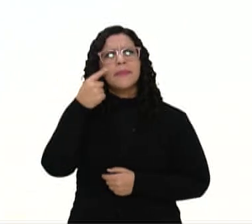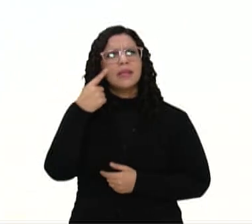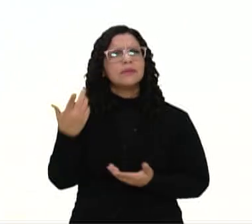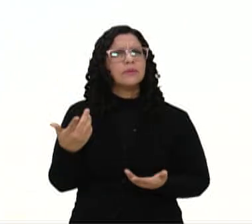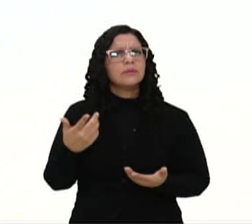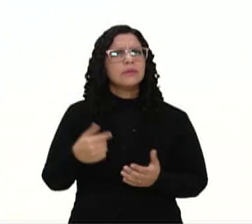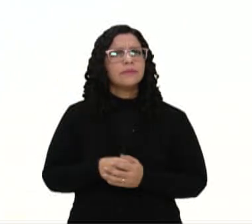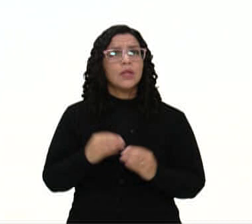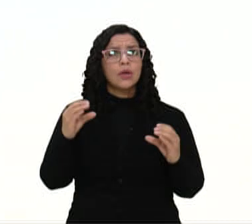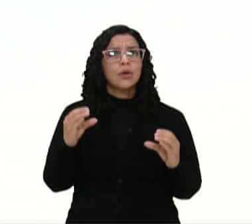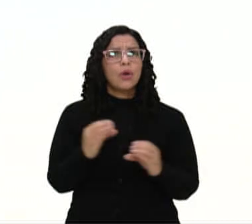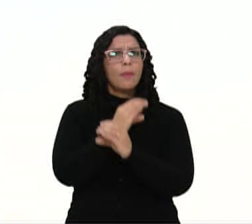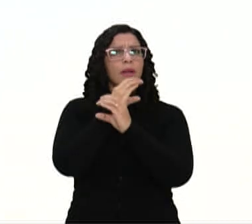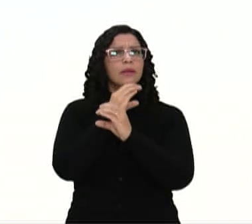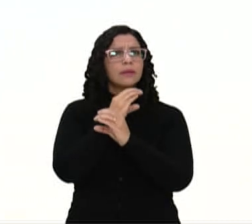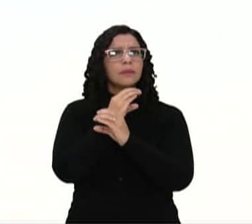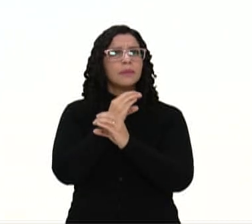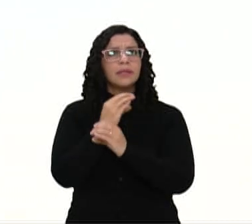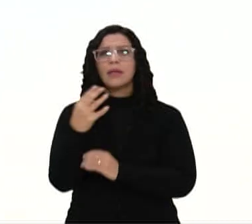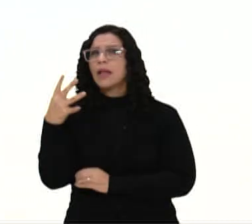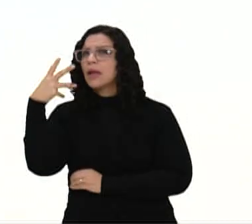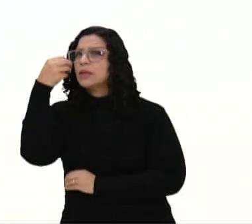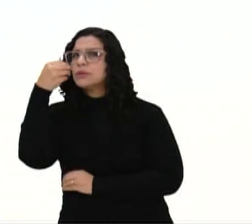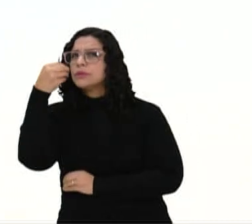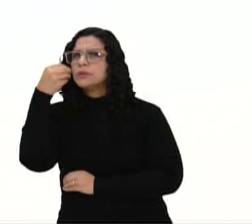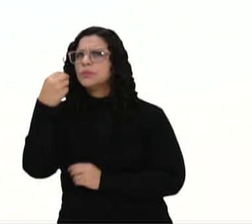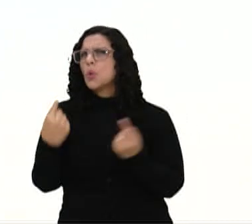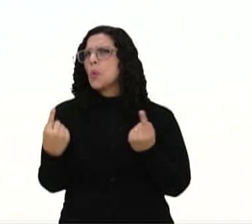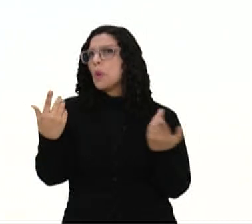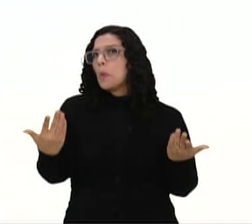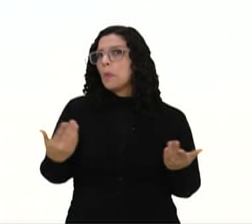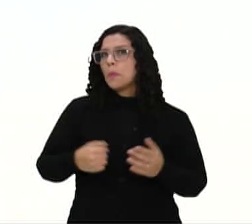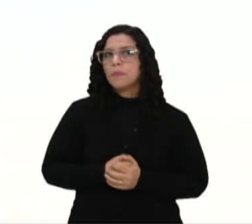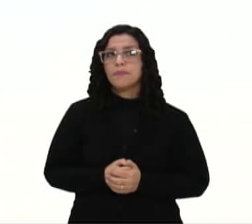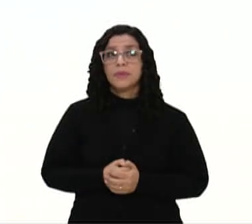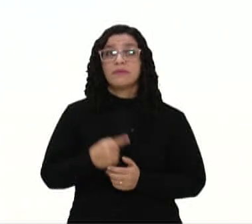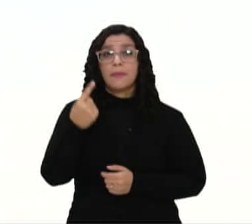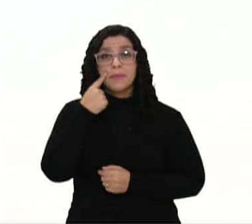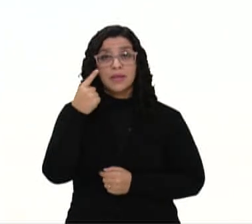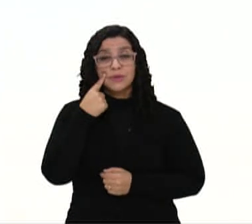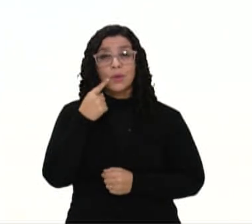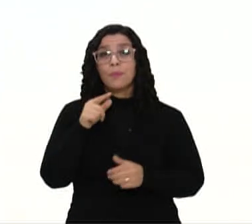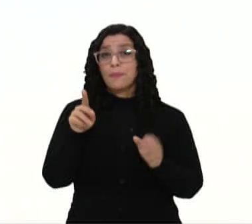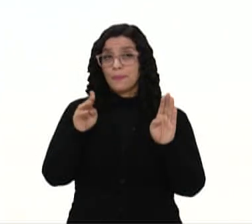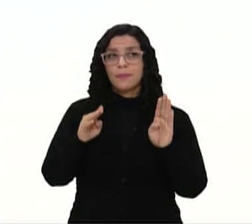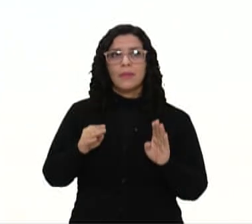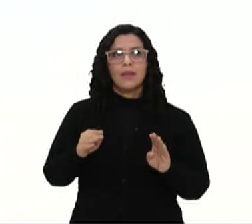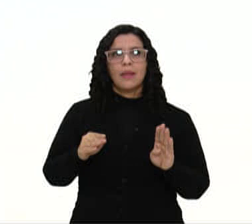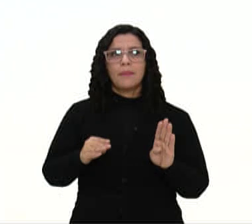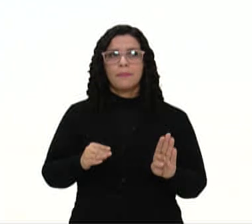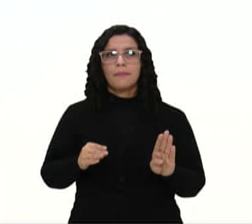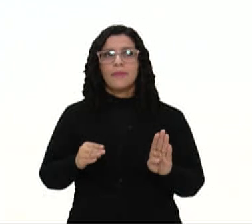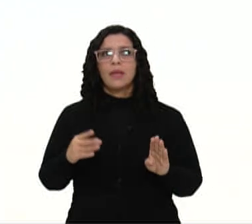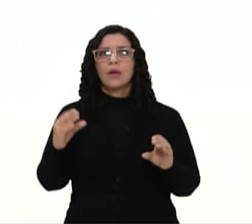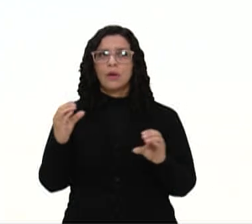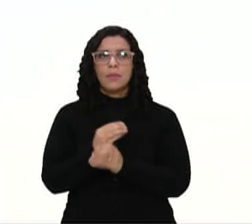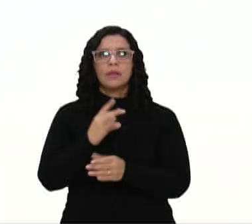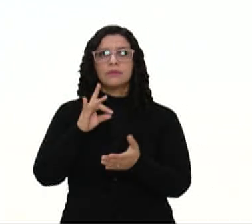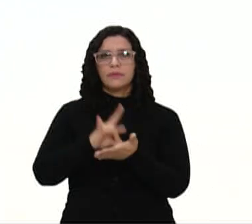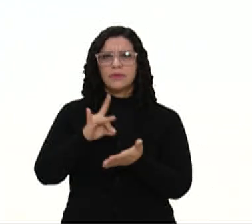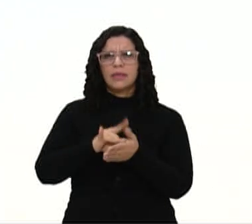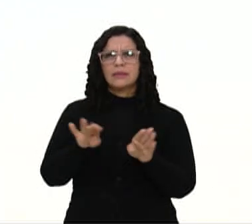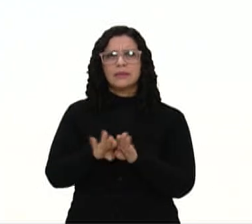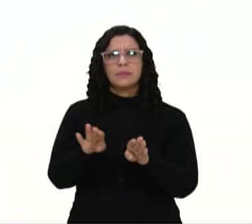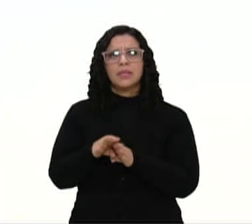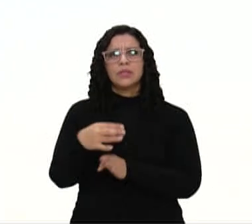aí? Completamente e lindíssima, o que são? Se você pensou na letra B, completamente, realmente é um advérbio